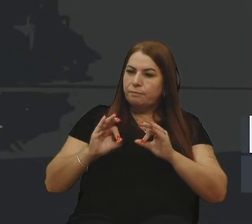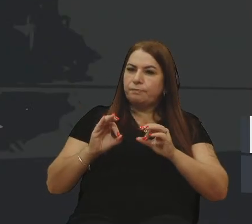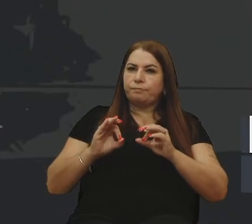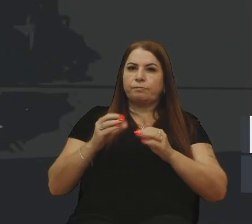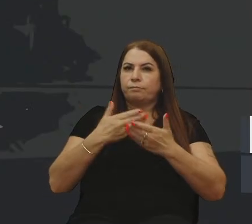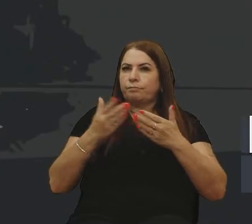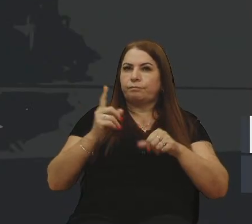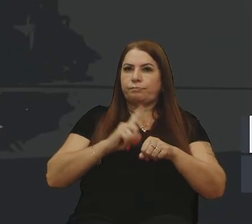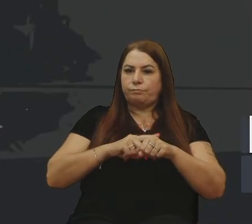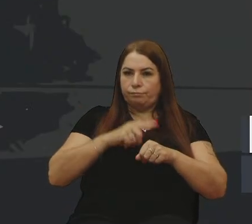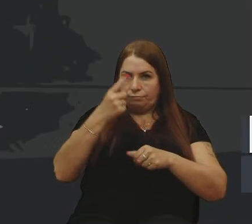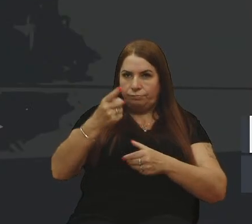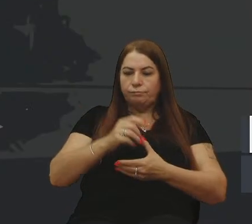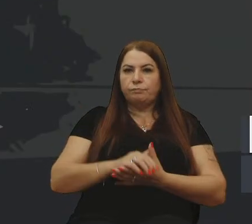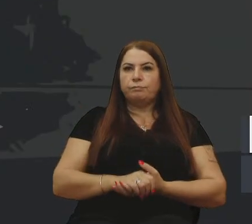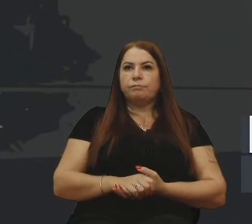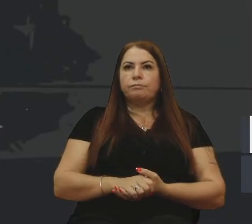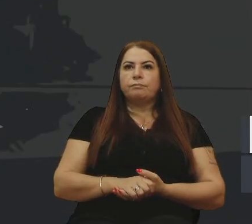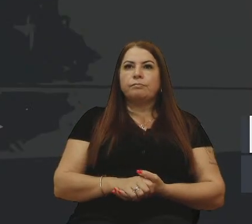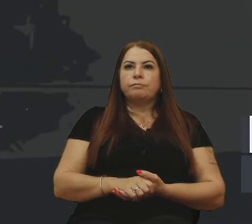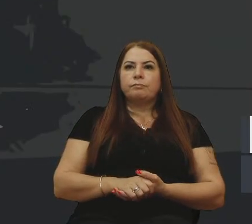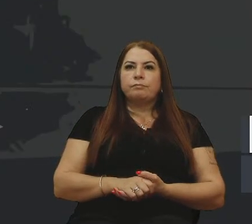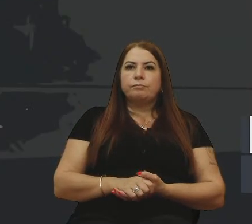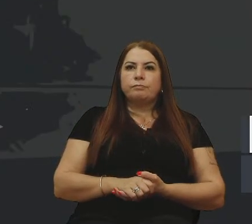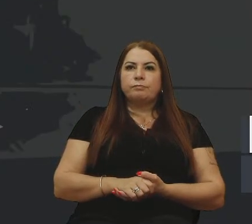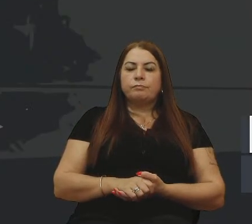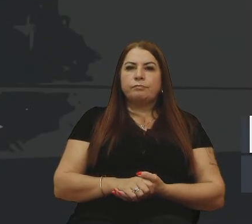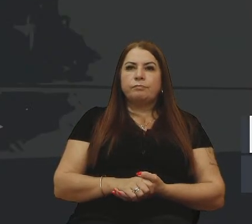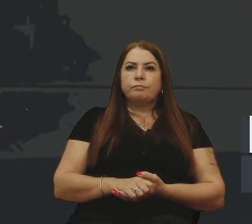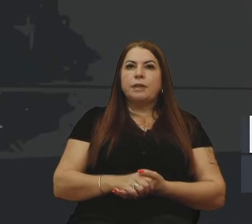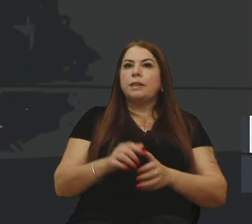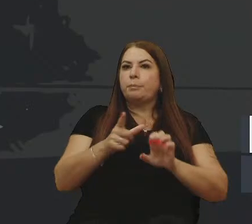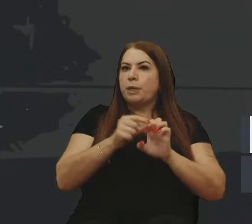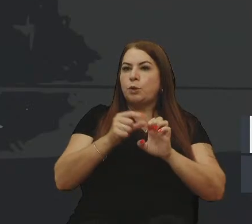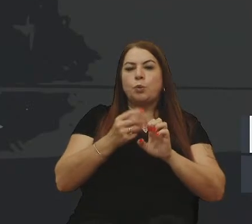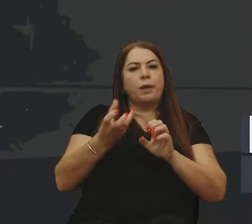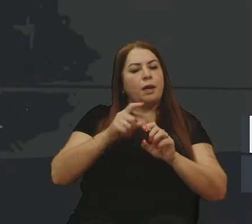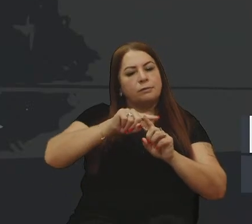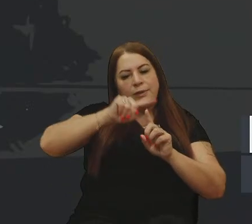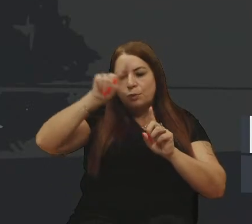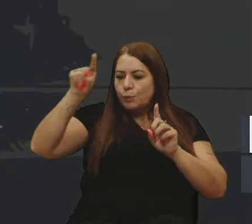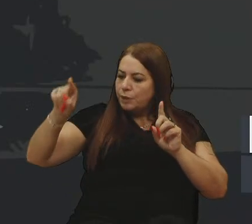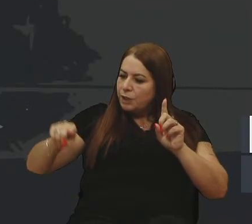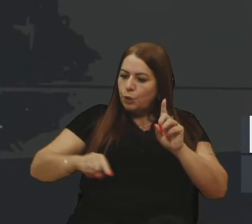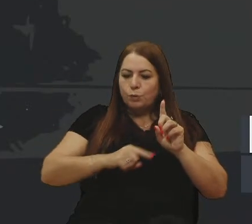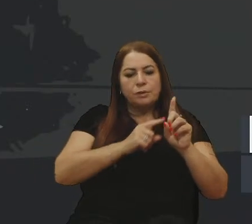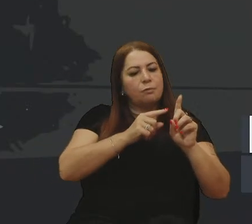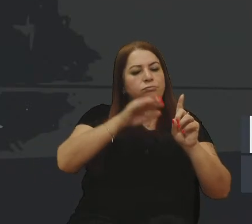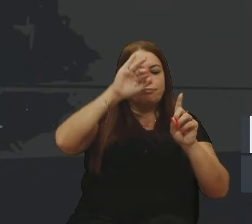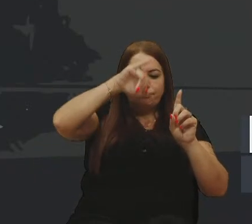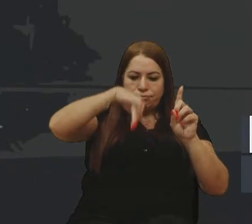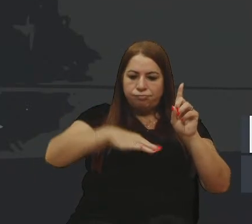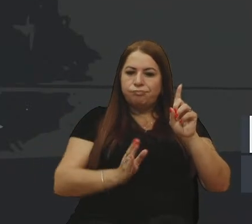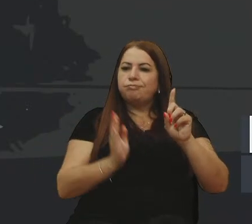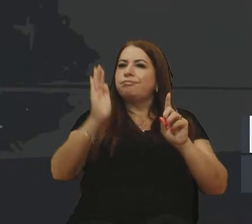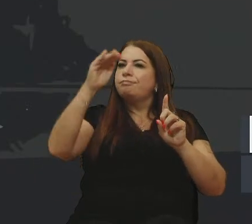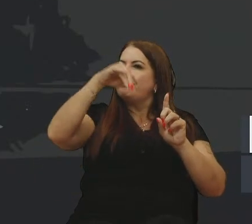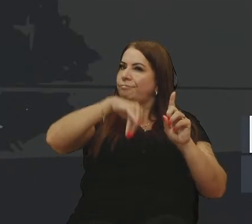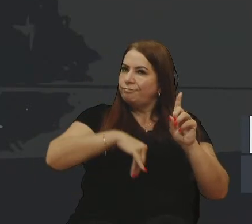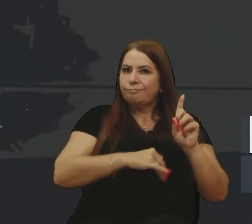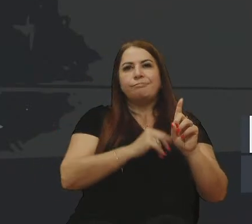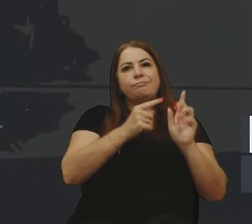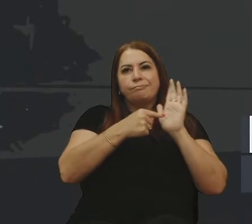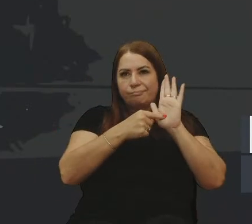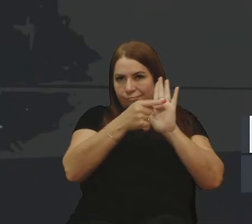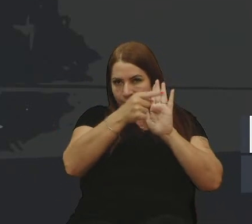perca o tempo. Pode passar. E empreender requer ciclos, gente, né? Essa montanha-russa representa bem a jornada do